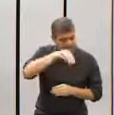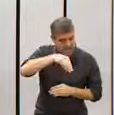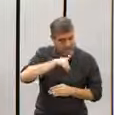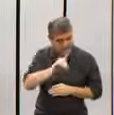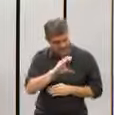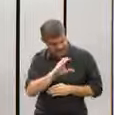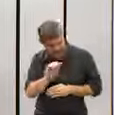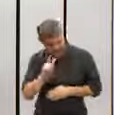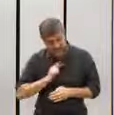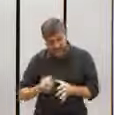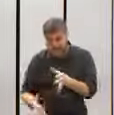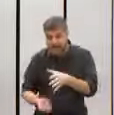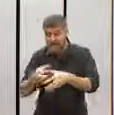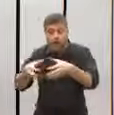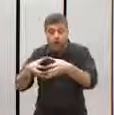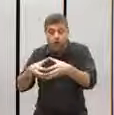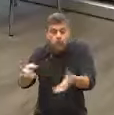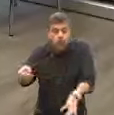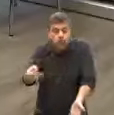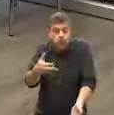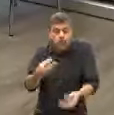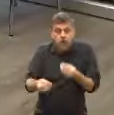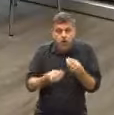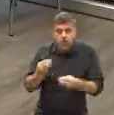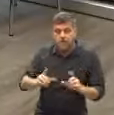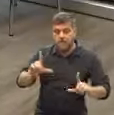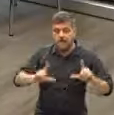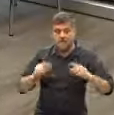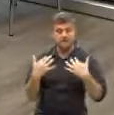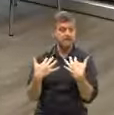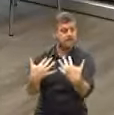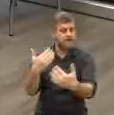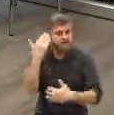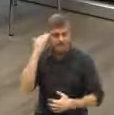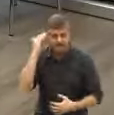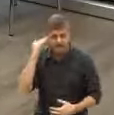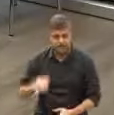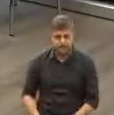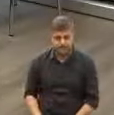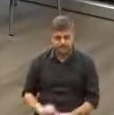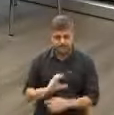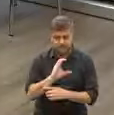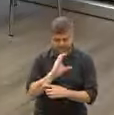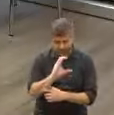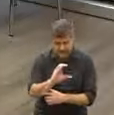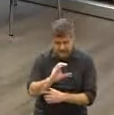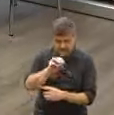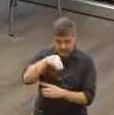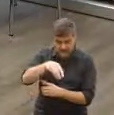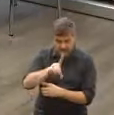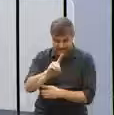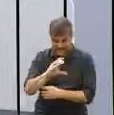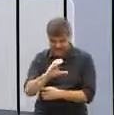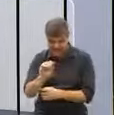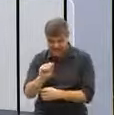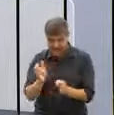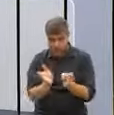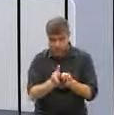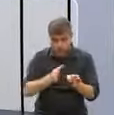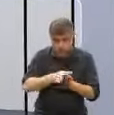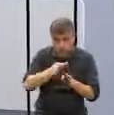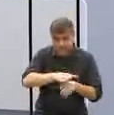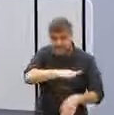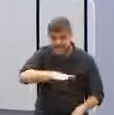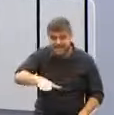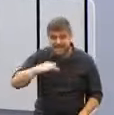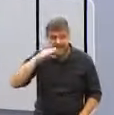ter uma nova ONG. Como que funciona isso para quem está lá em casa entender? Então vamos lá, o CMDCA, na realidade, ele não cria. O que ele